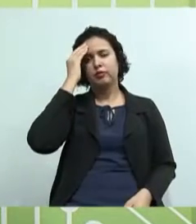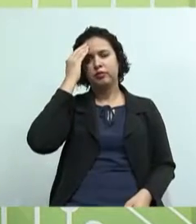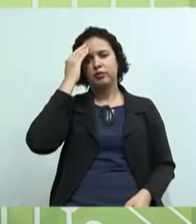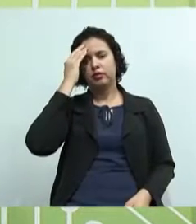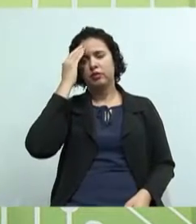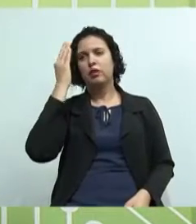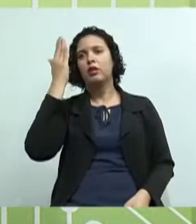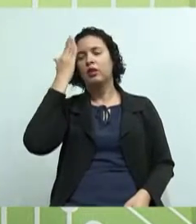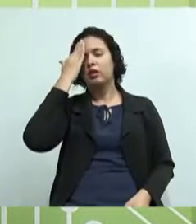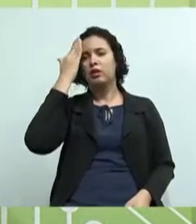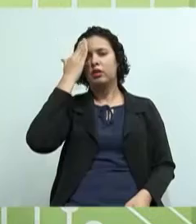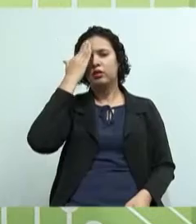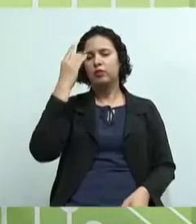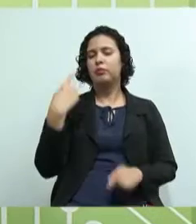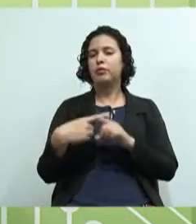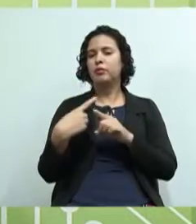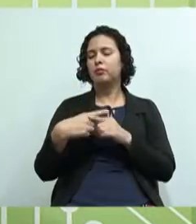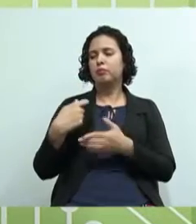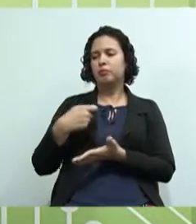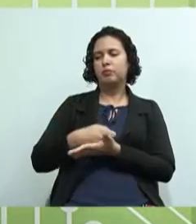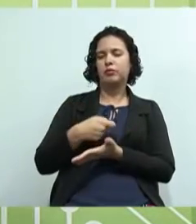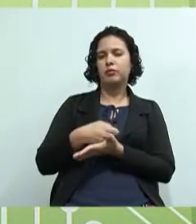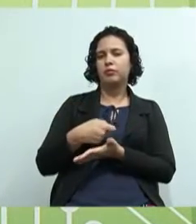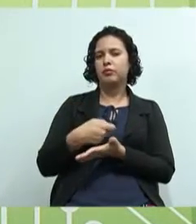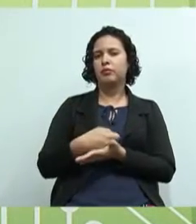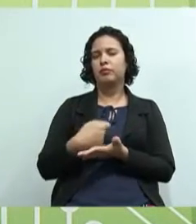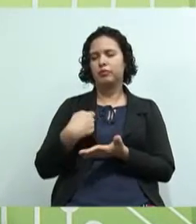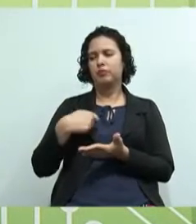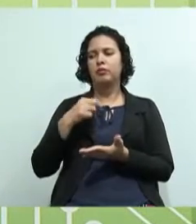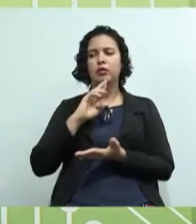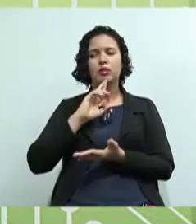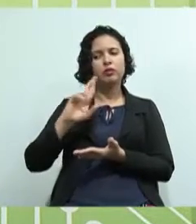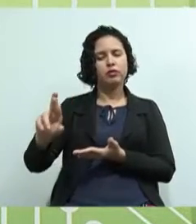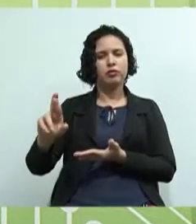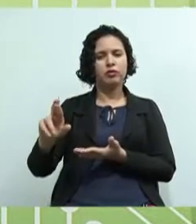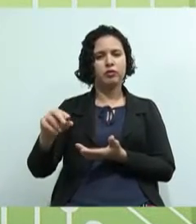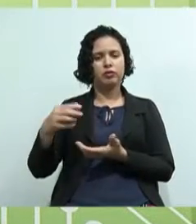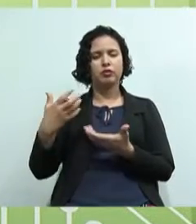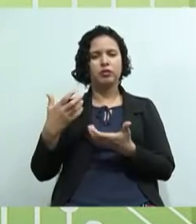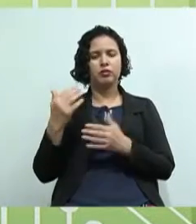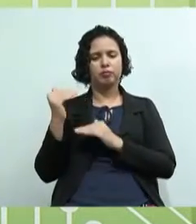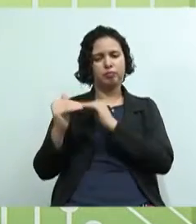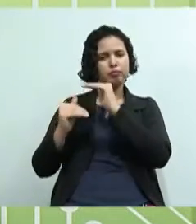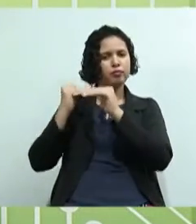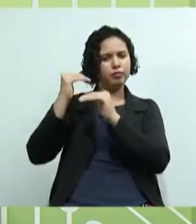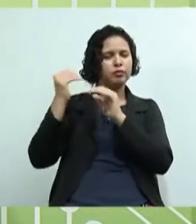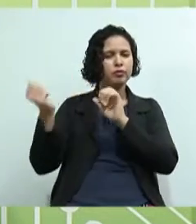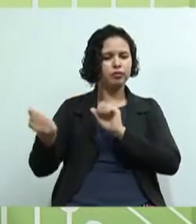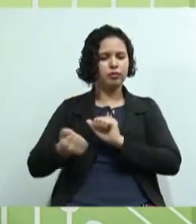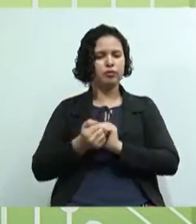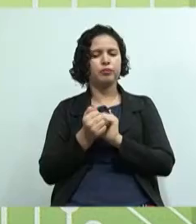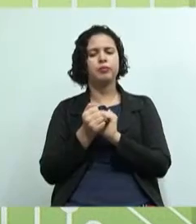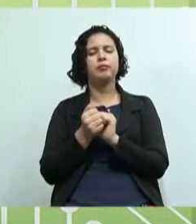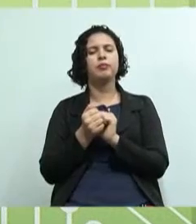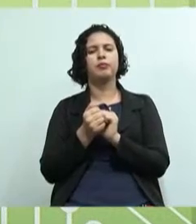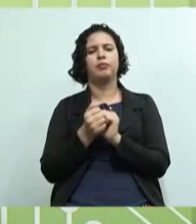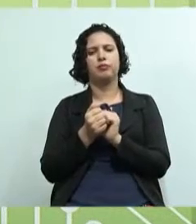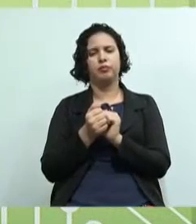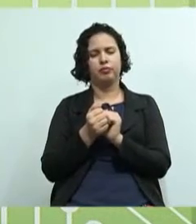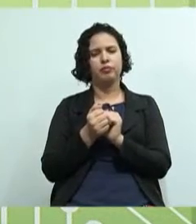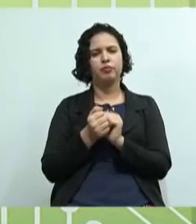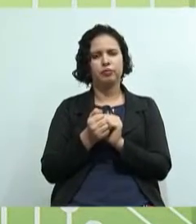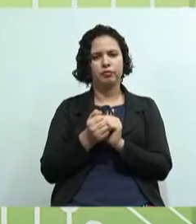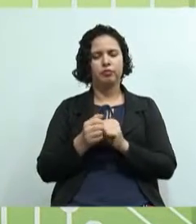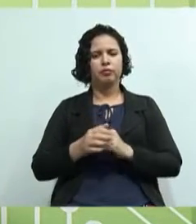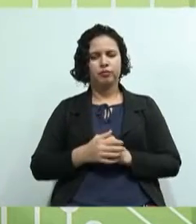opa, eles me cobram porque eles precisam ter resultado, então eu também vou dar resultado porque eu quero crescer junto. Né? Você trabalha numa organização, você também quer